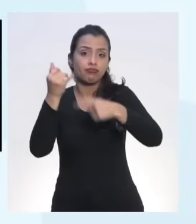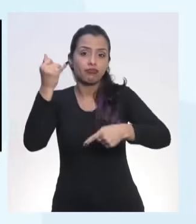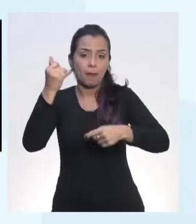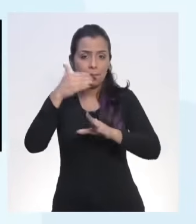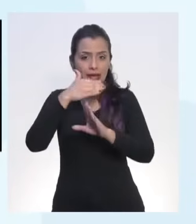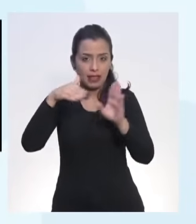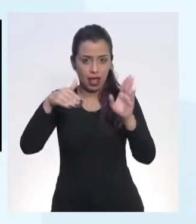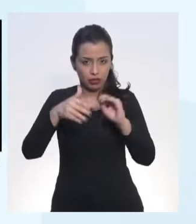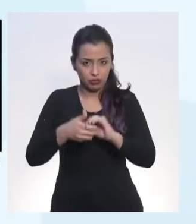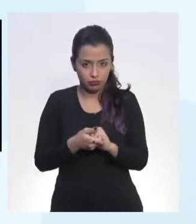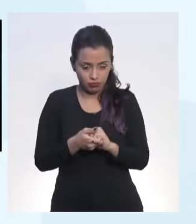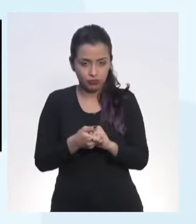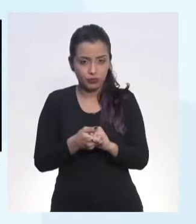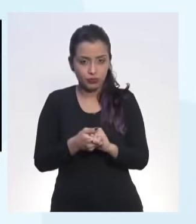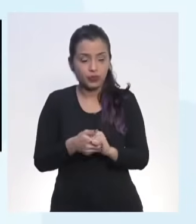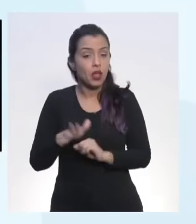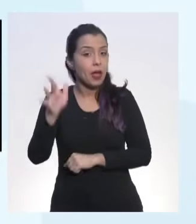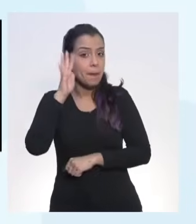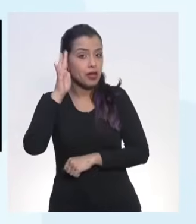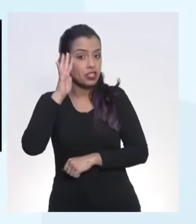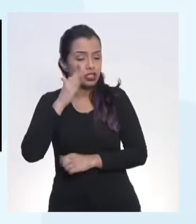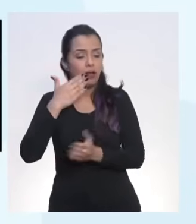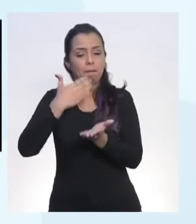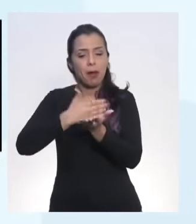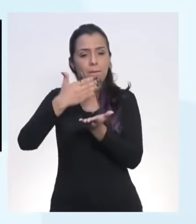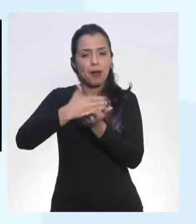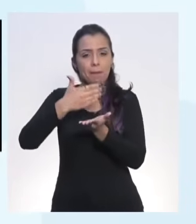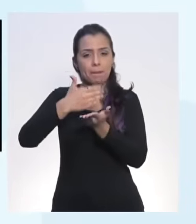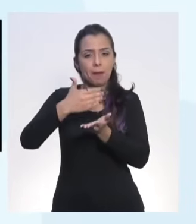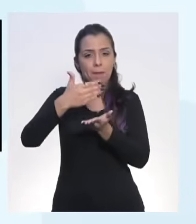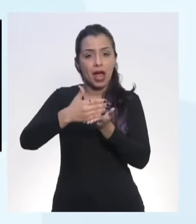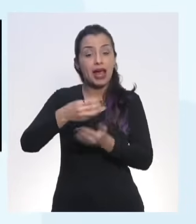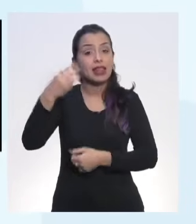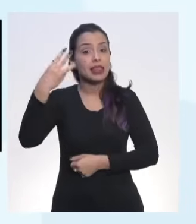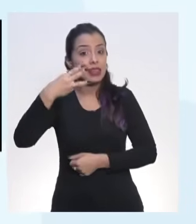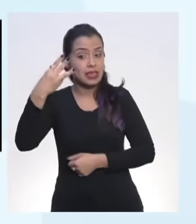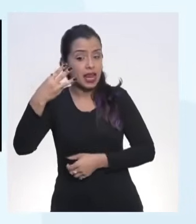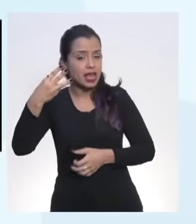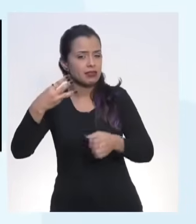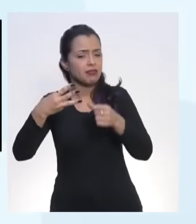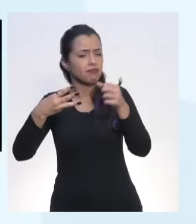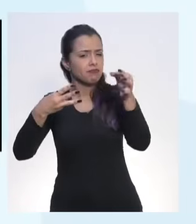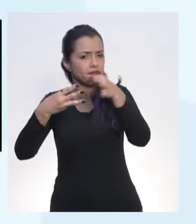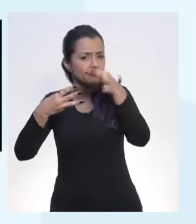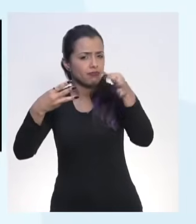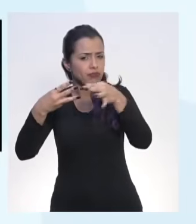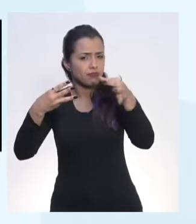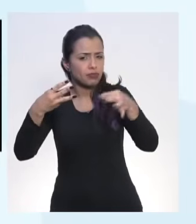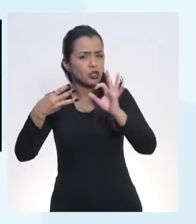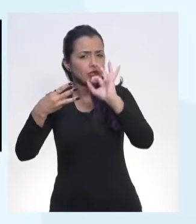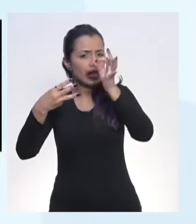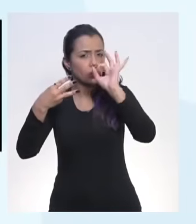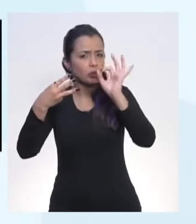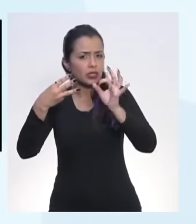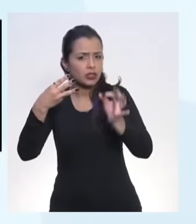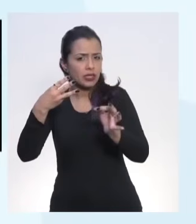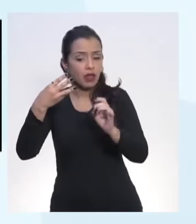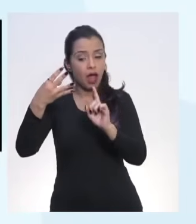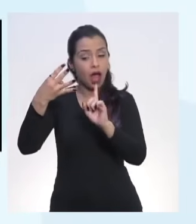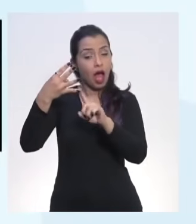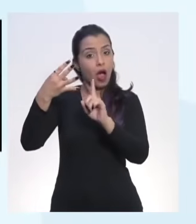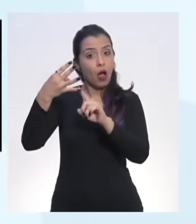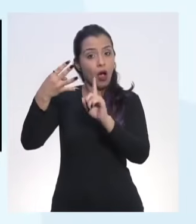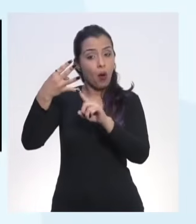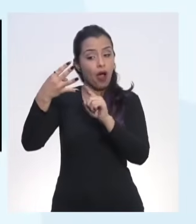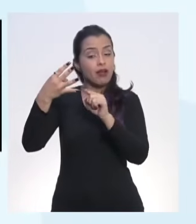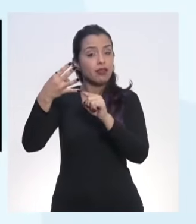por exemplo, Legal. você pagou 3 na data ali, certinha. Beleza. A sua 4ª, você pagou pela metade. Beleza?